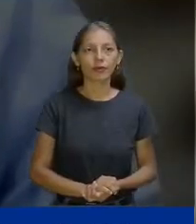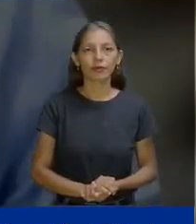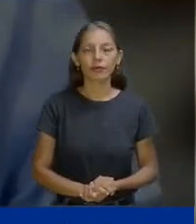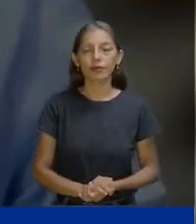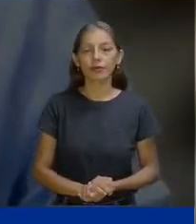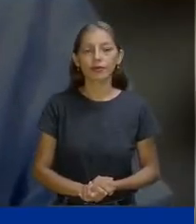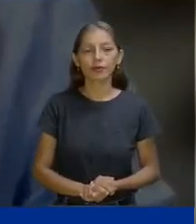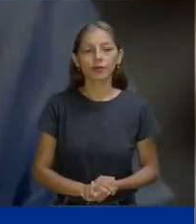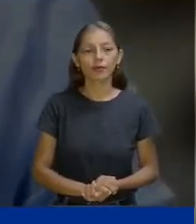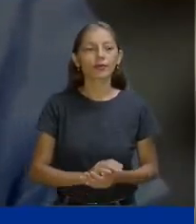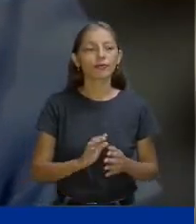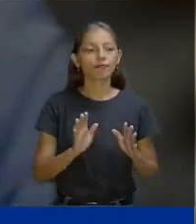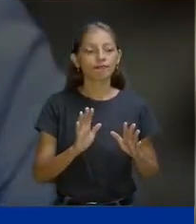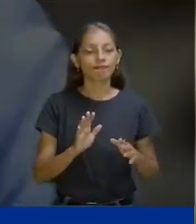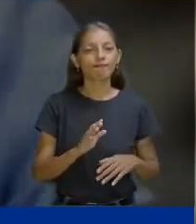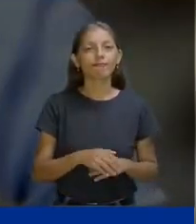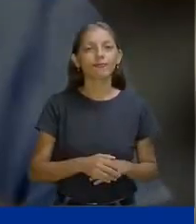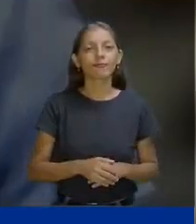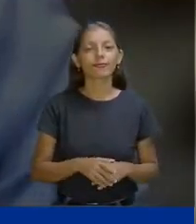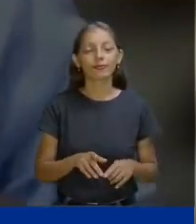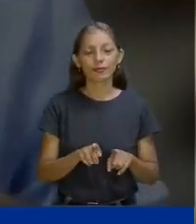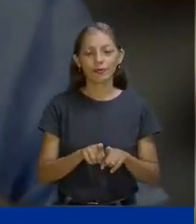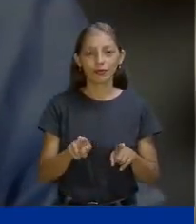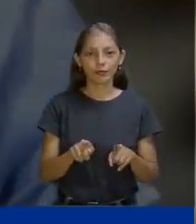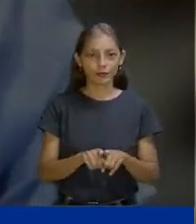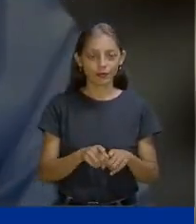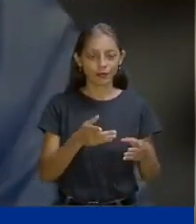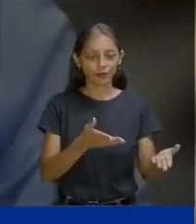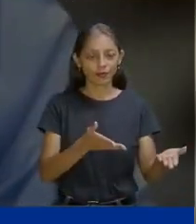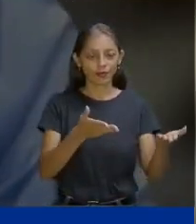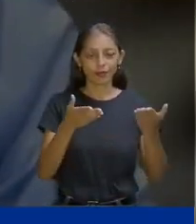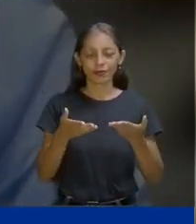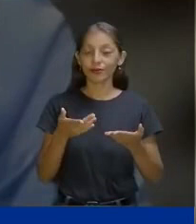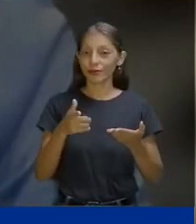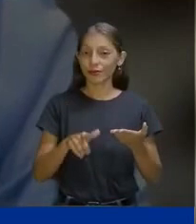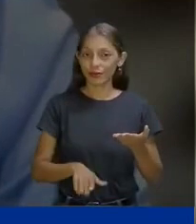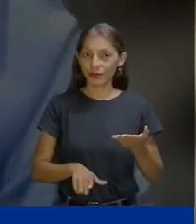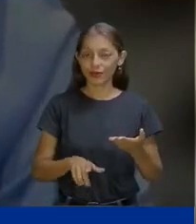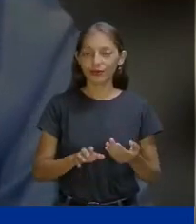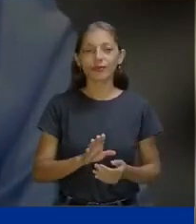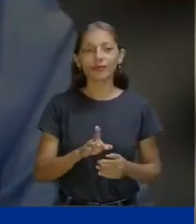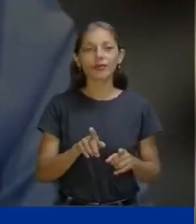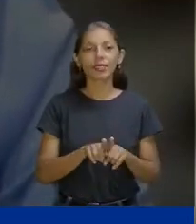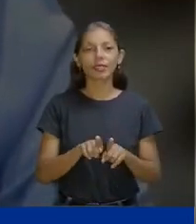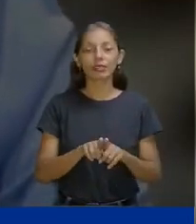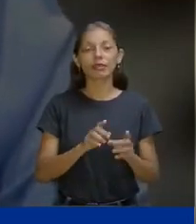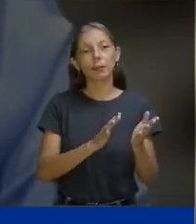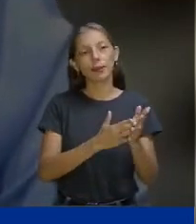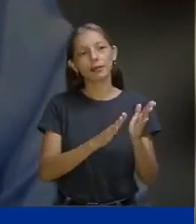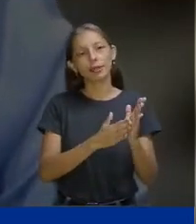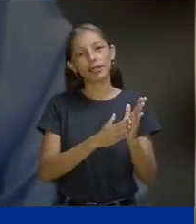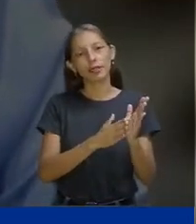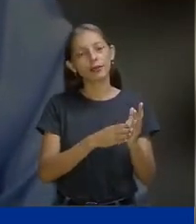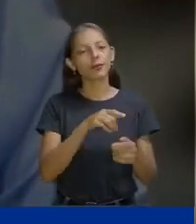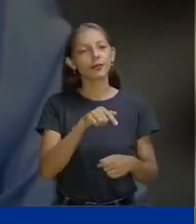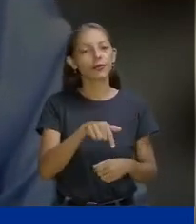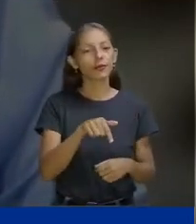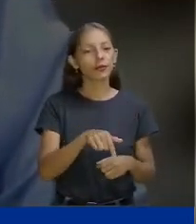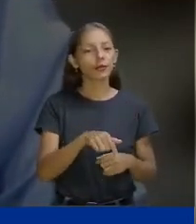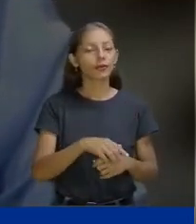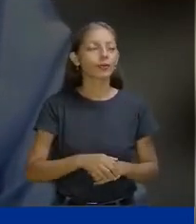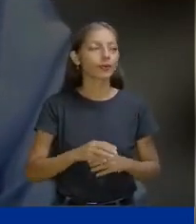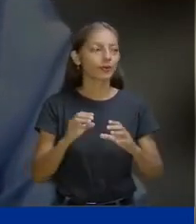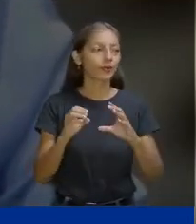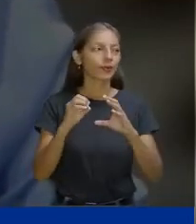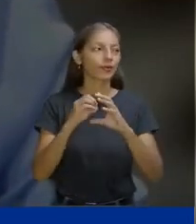Gostaria apenas de reforçar também o... Foco na juíza Paola Santos. Daí, né, nesse implementar